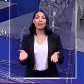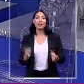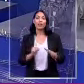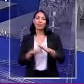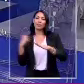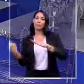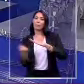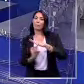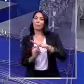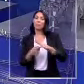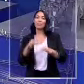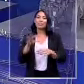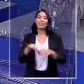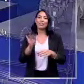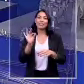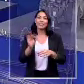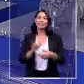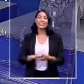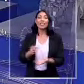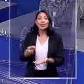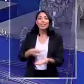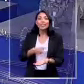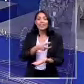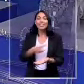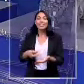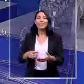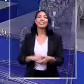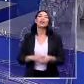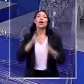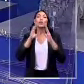acompanha o sorteio desta noite da Quina, através do